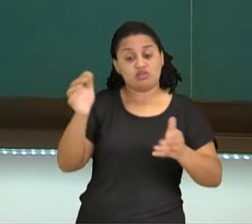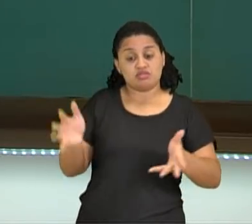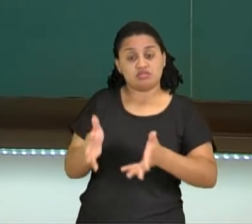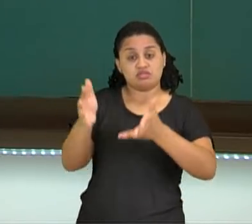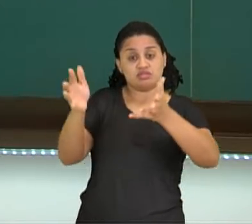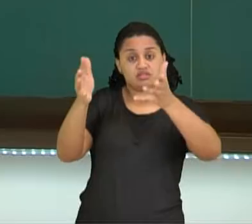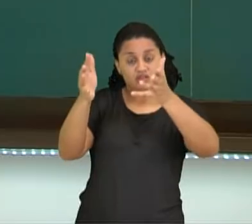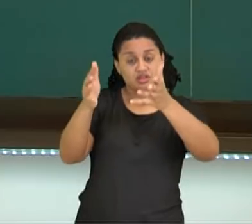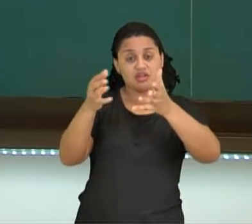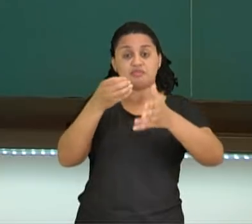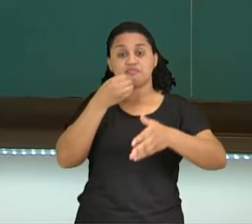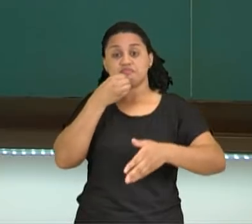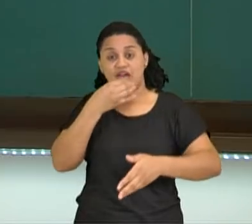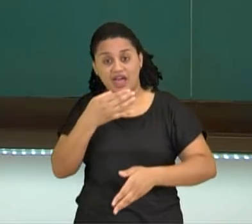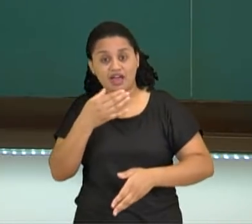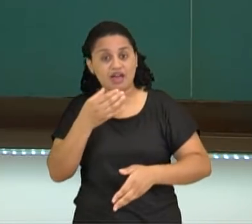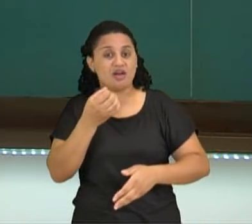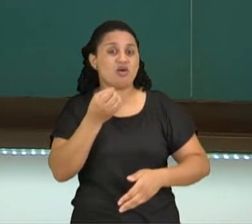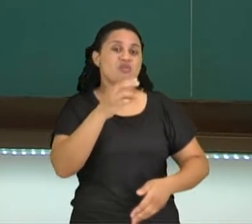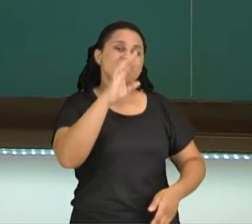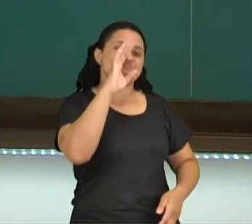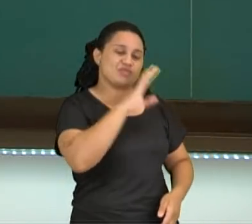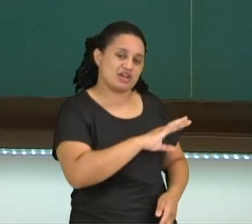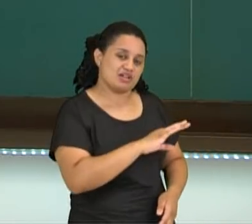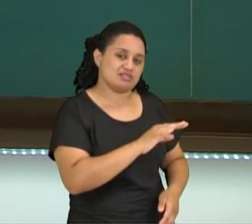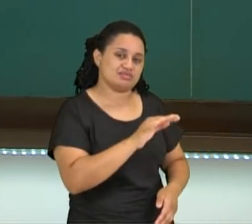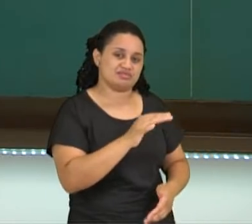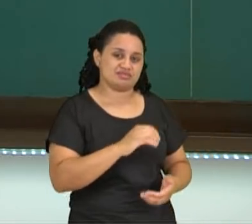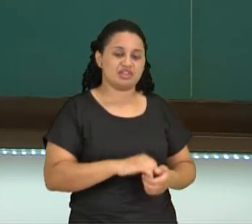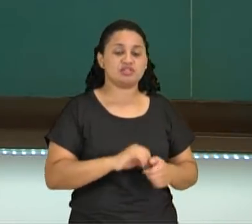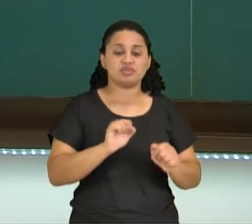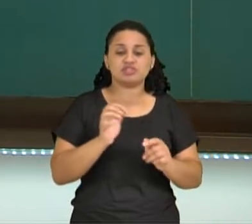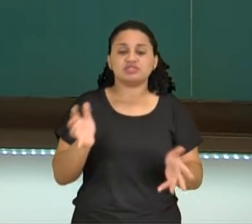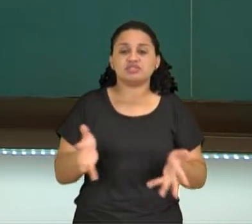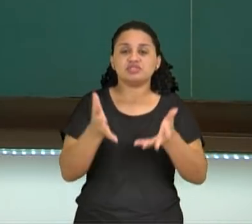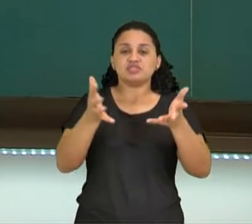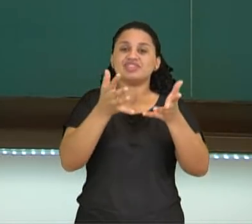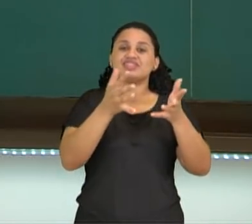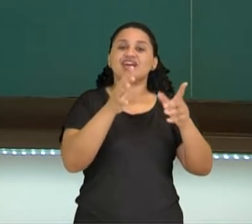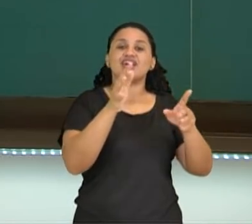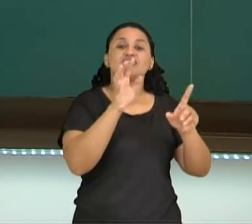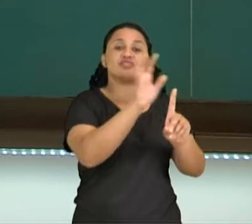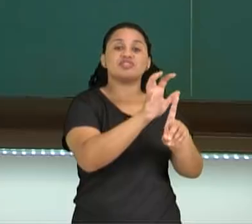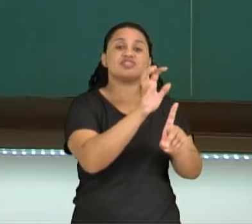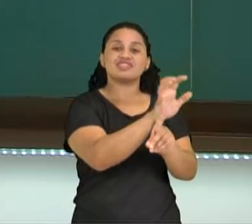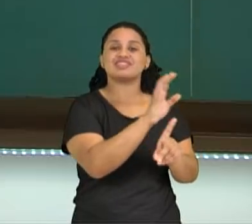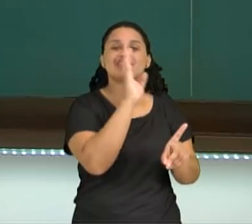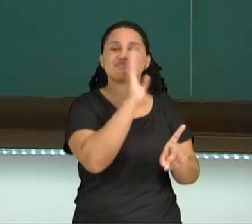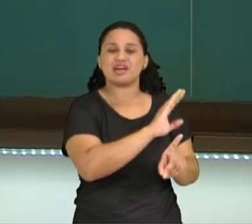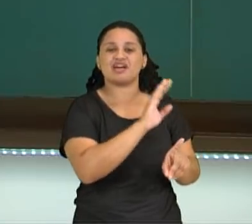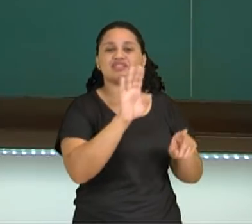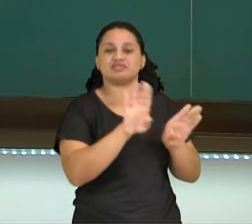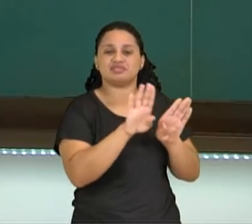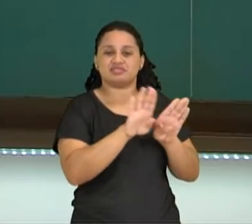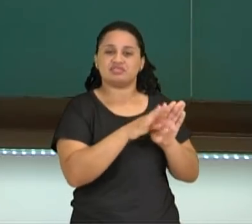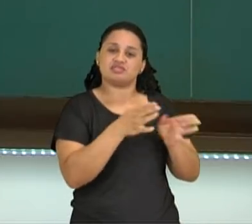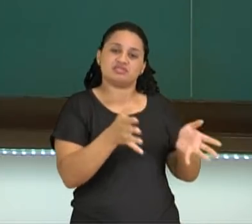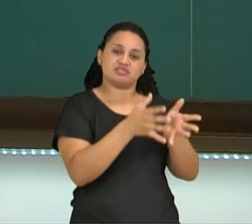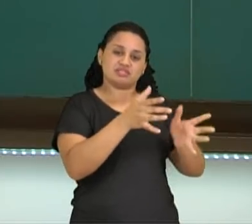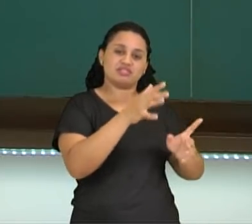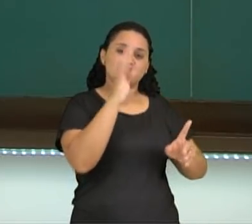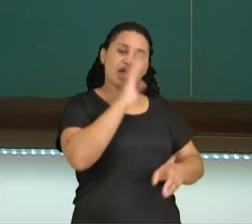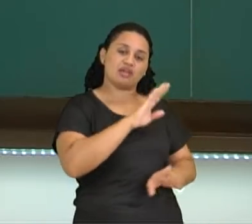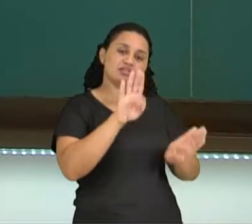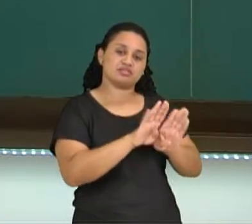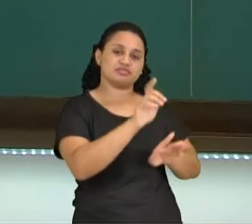pode fazer bem, como pode fazer mal. Estimular a maldade também, né? Cultivar a maldade nas pessoas. Então, se